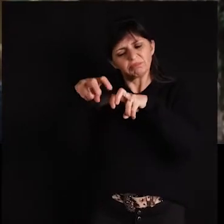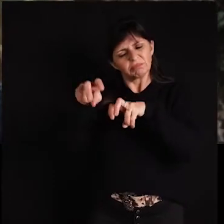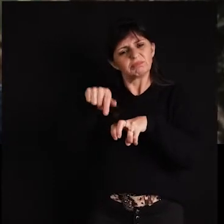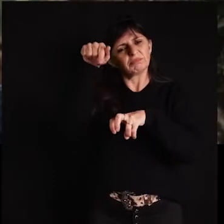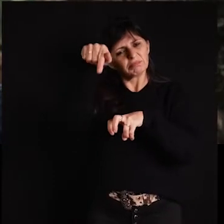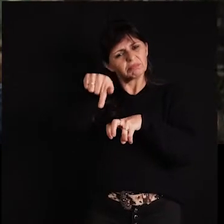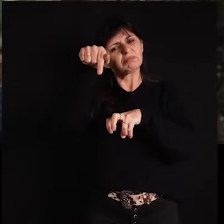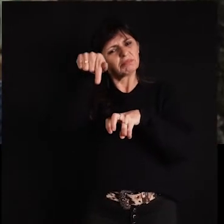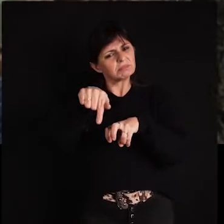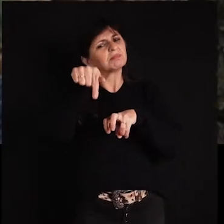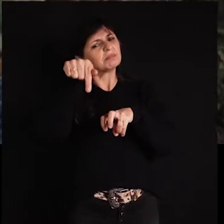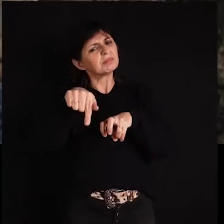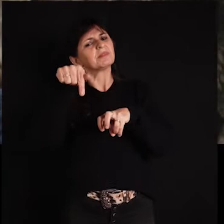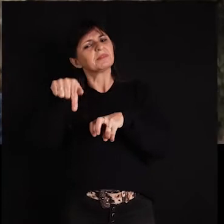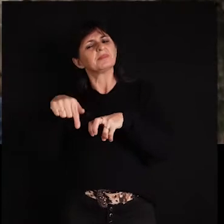coxilha.